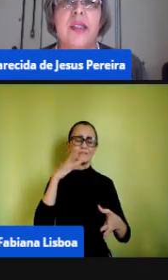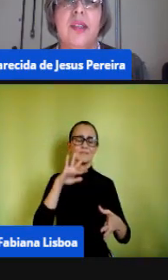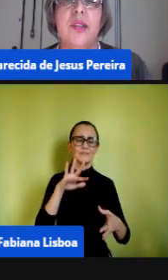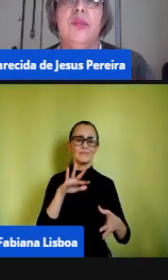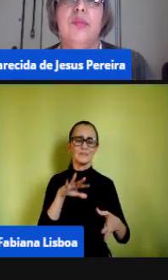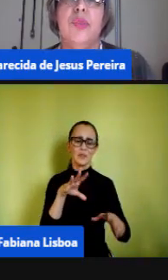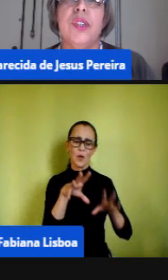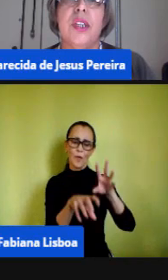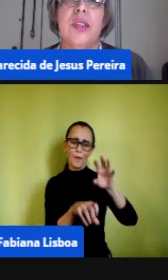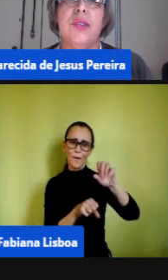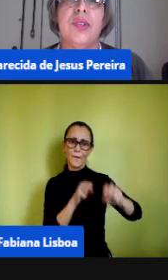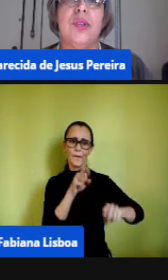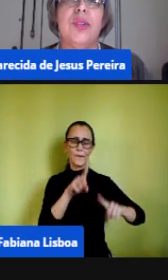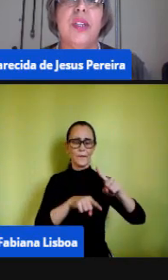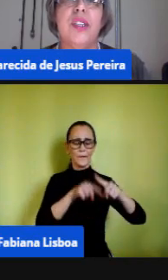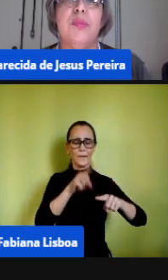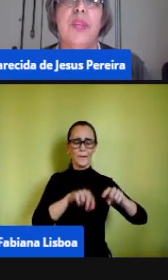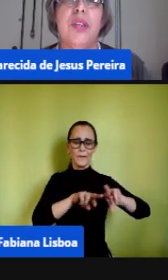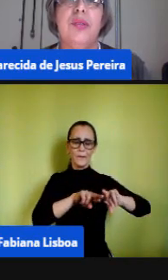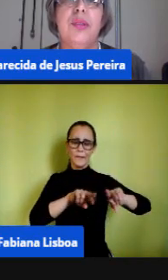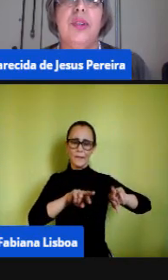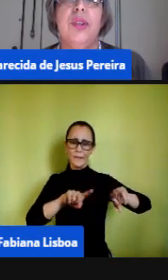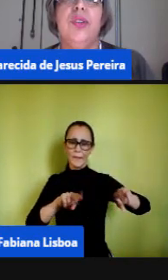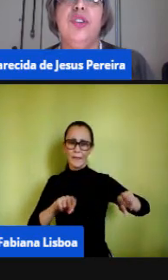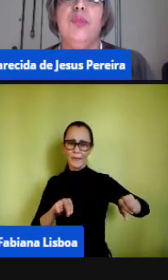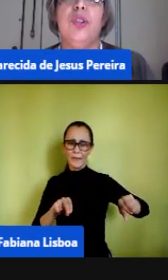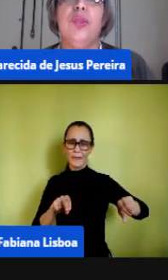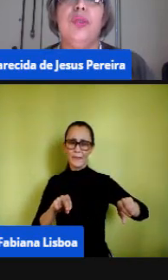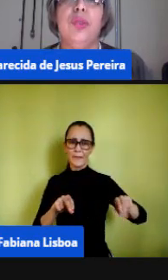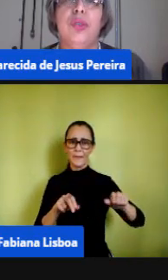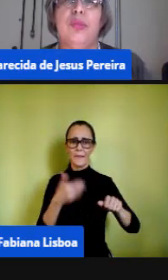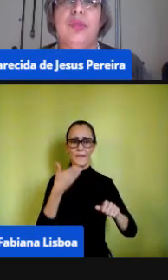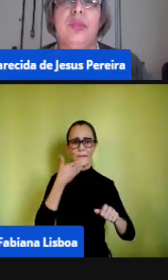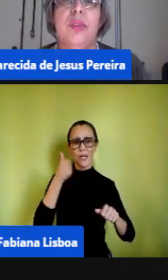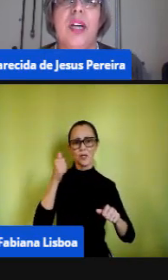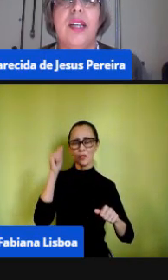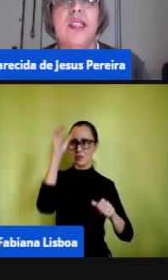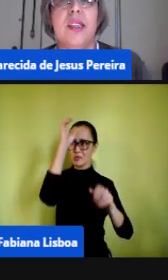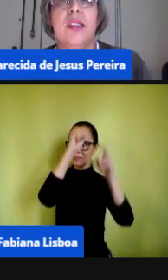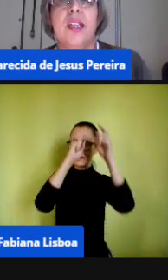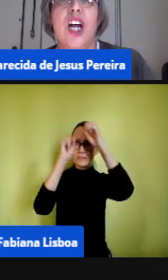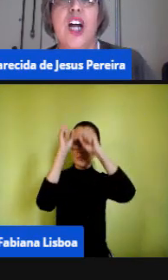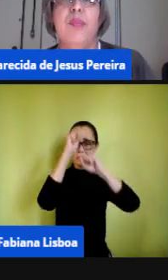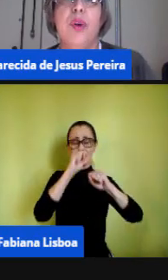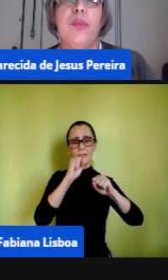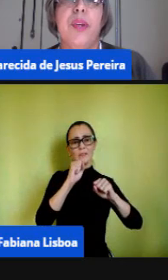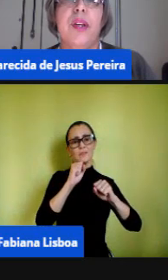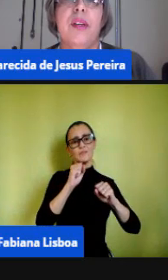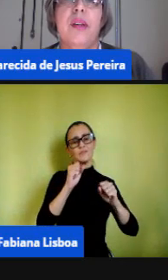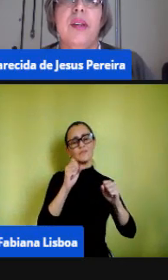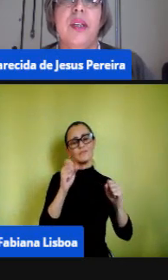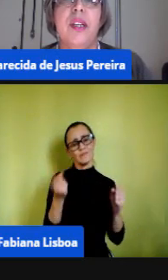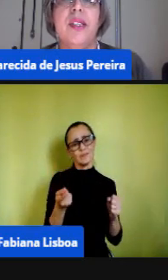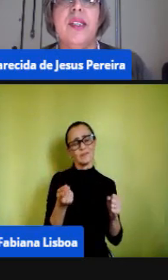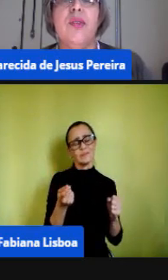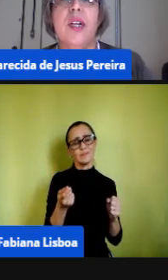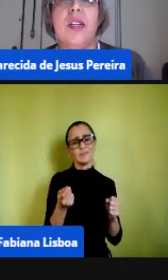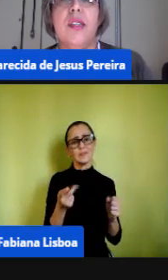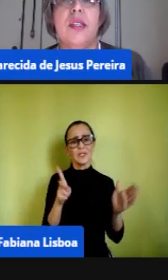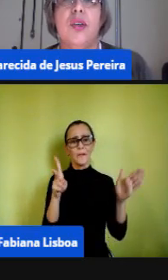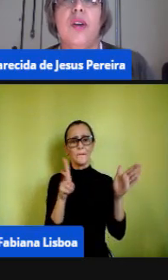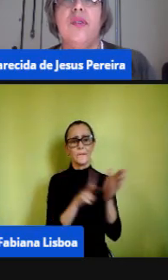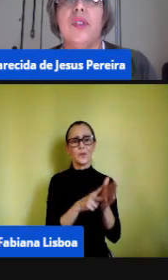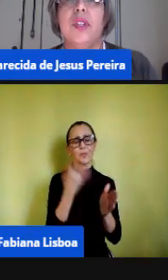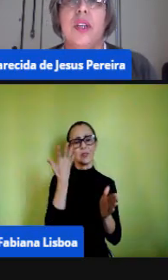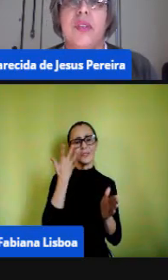materiais, buscando o seu conhecimento de modo autônomo. Assim, a própria criança